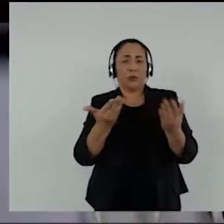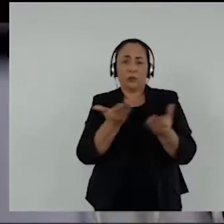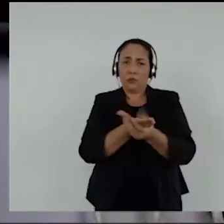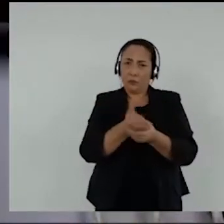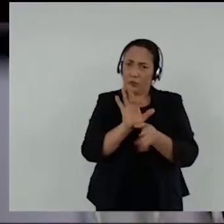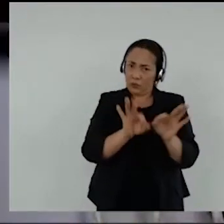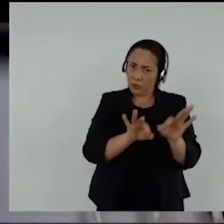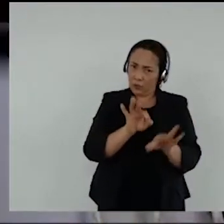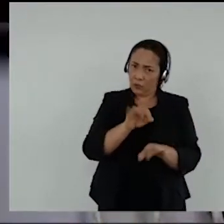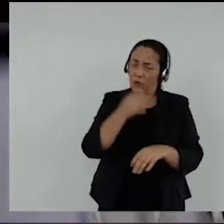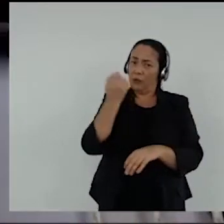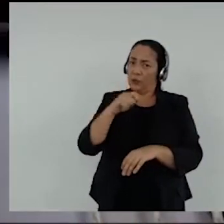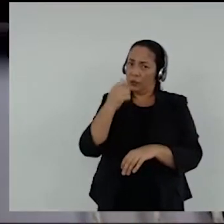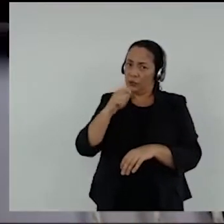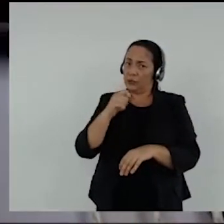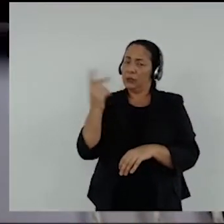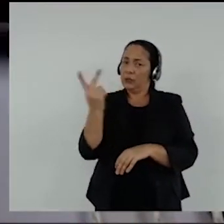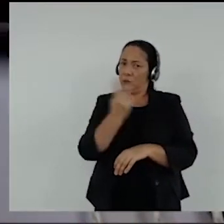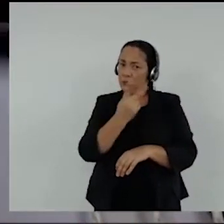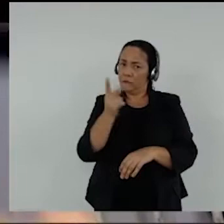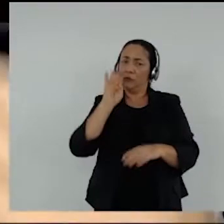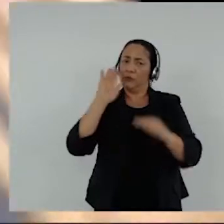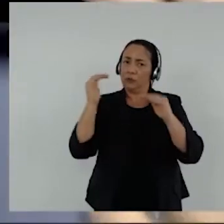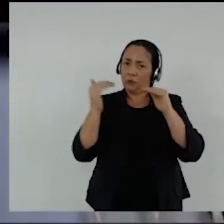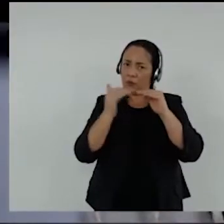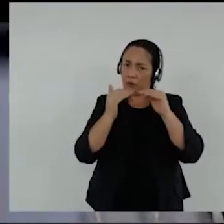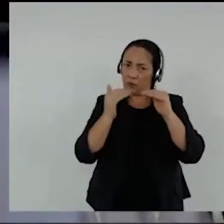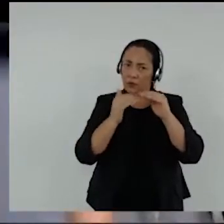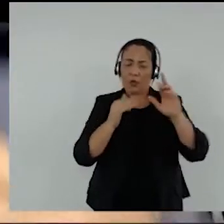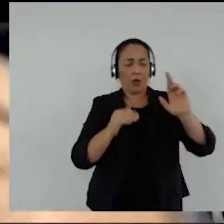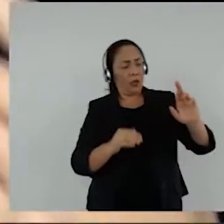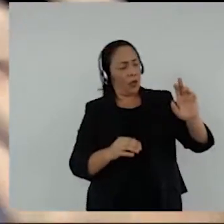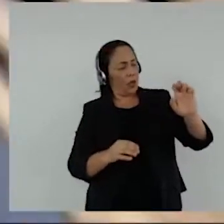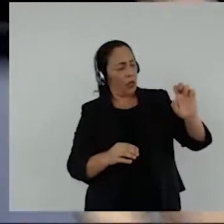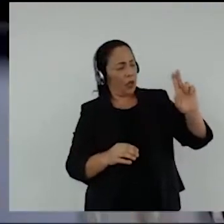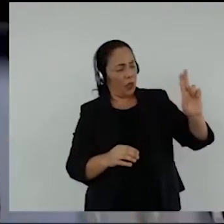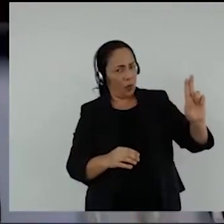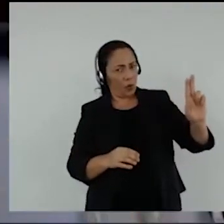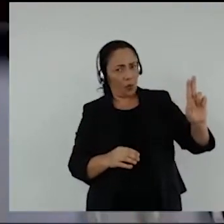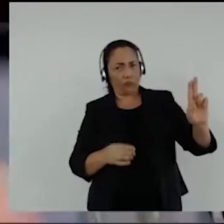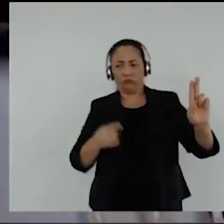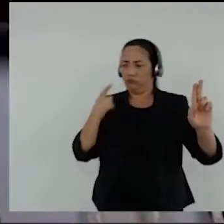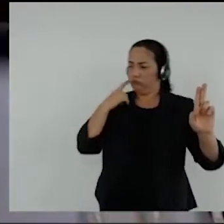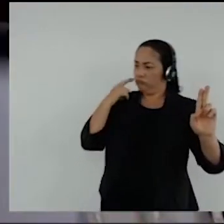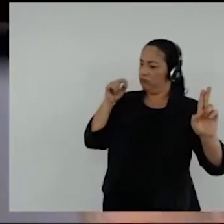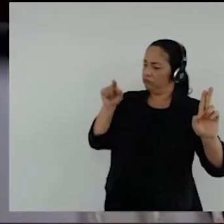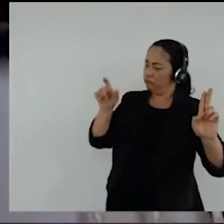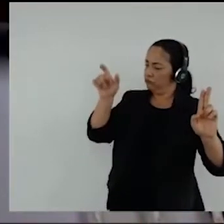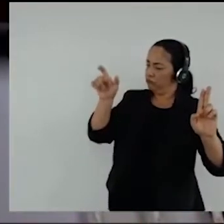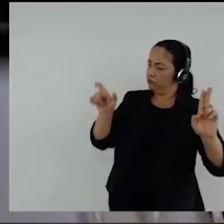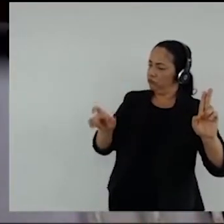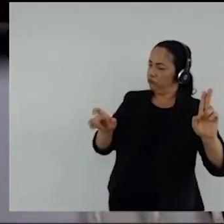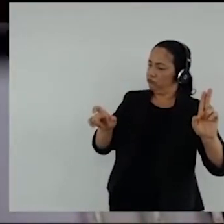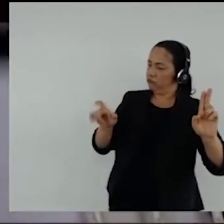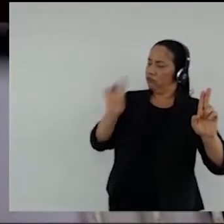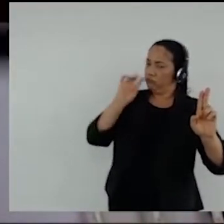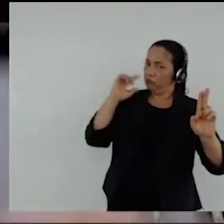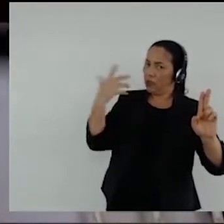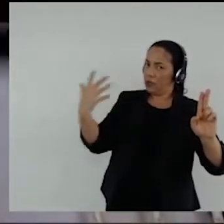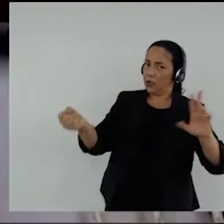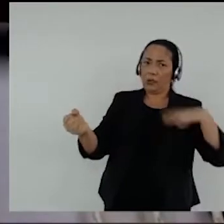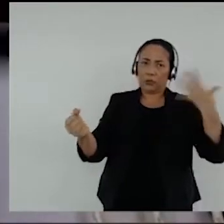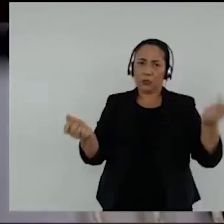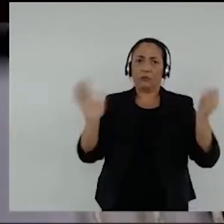que tem que ter a concordância das partes. Né? Acho que se o réu concordar e entender que não vai haver prejuízo e